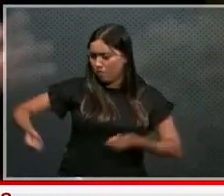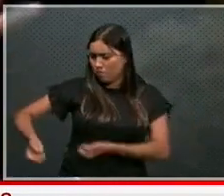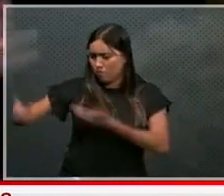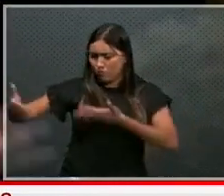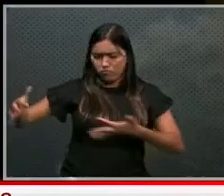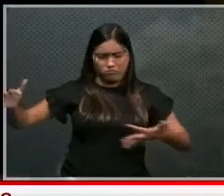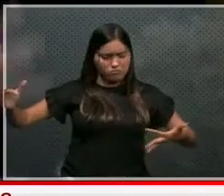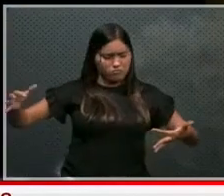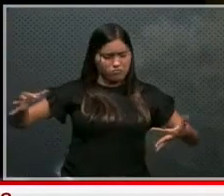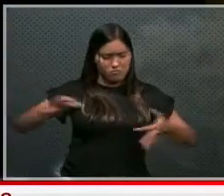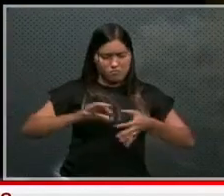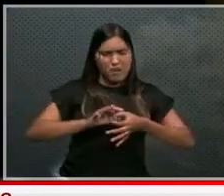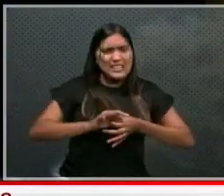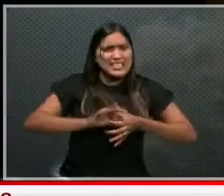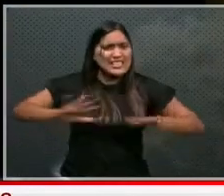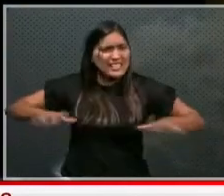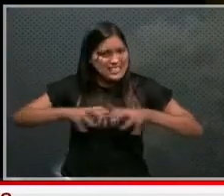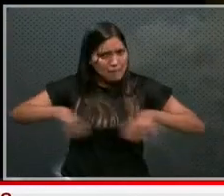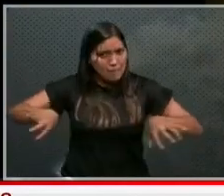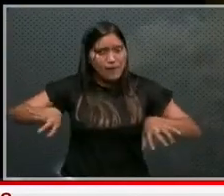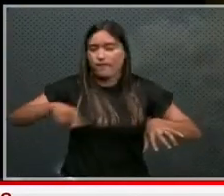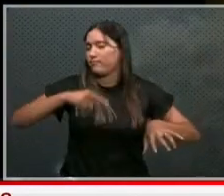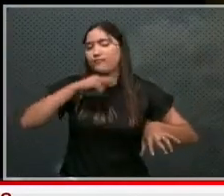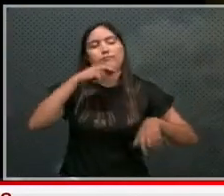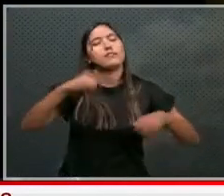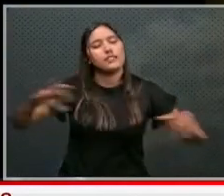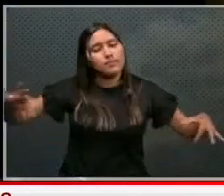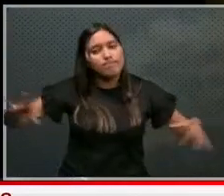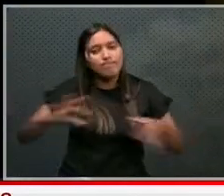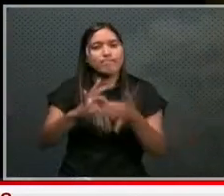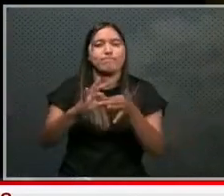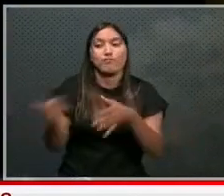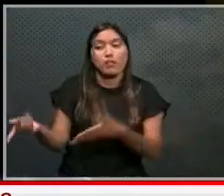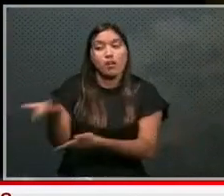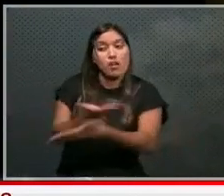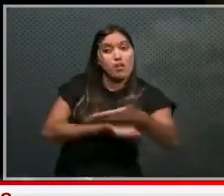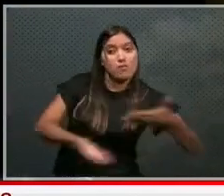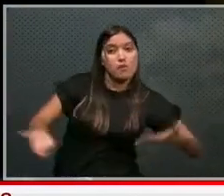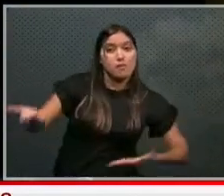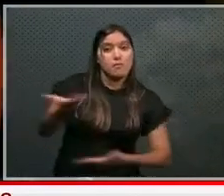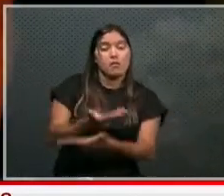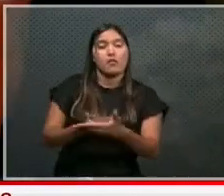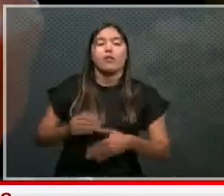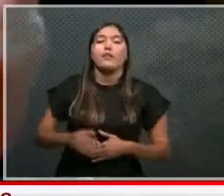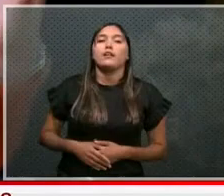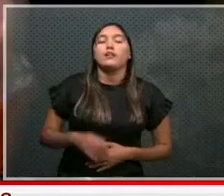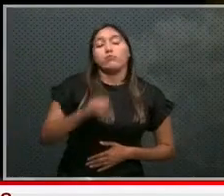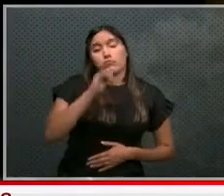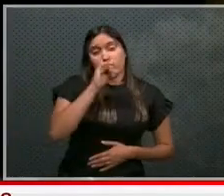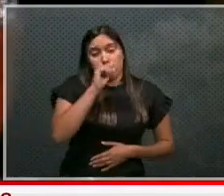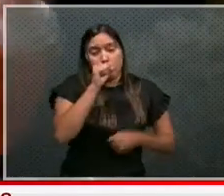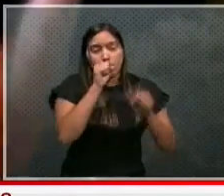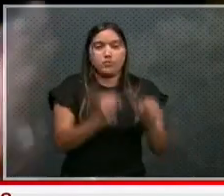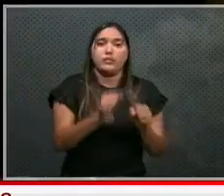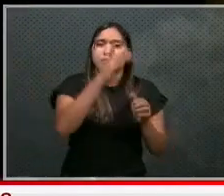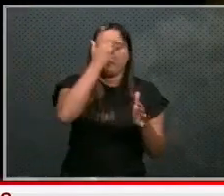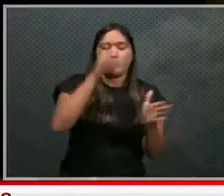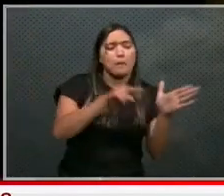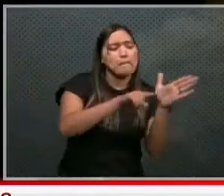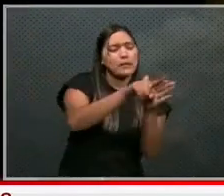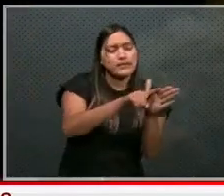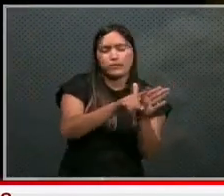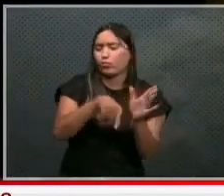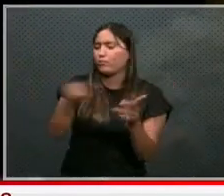estão no dia a dia que estão no trabalho que estão ali construindo conhecimento sejam os pesquisadores doutores